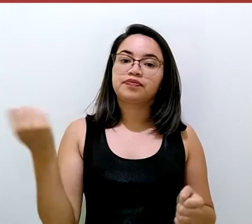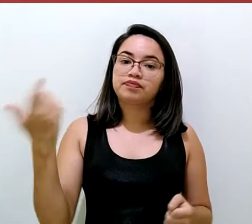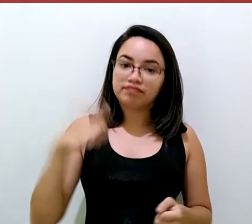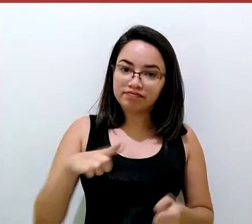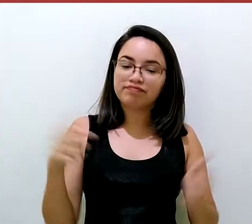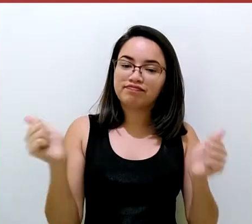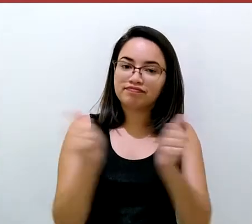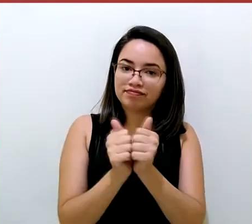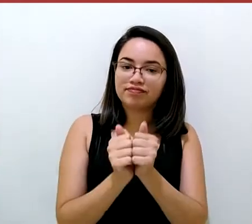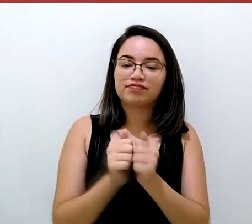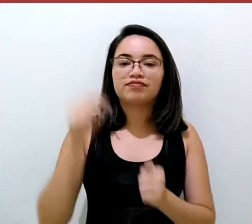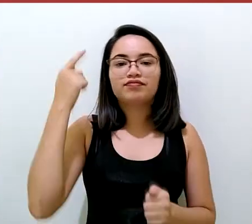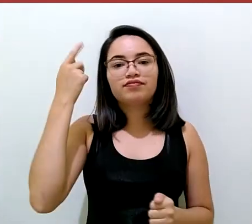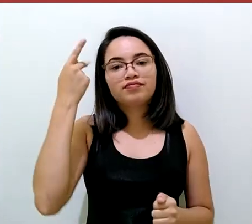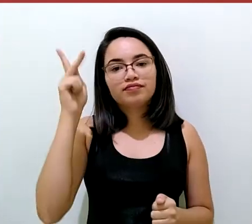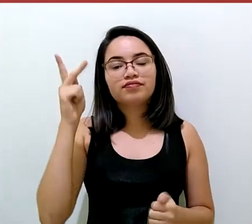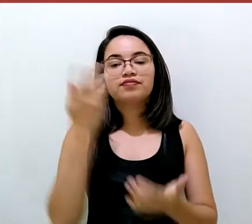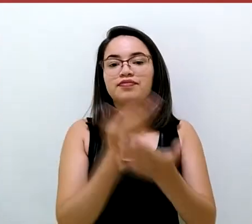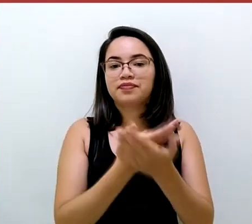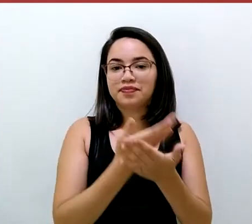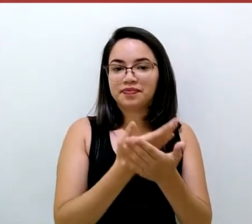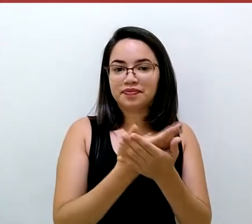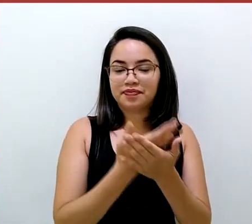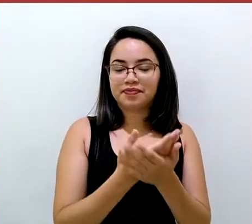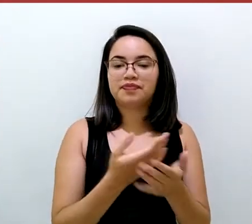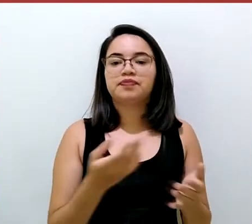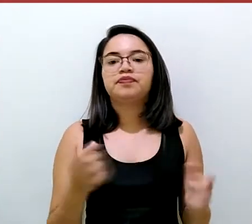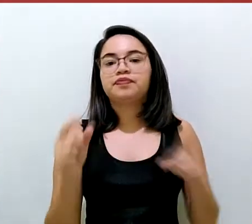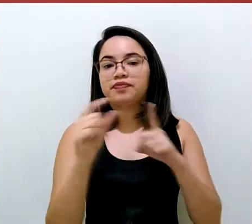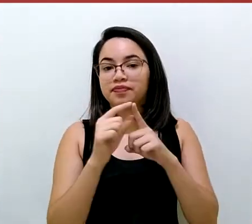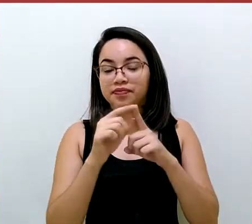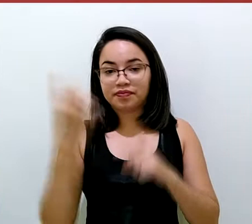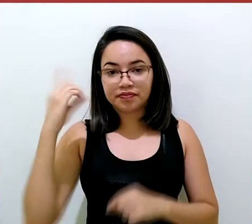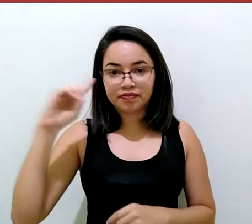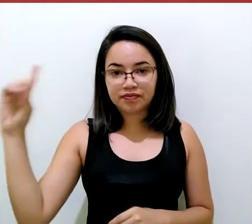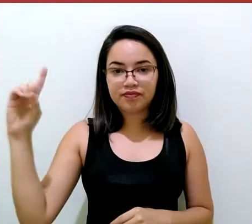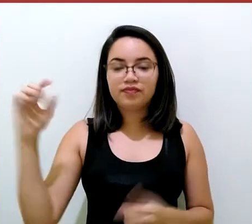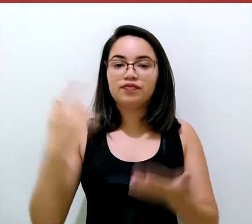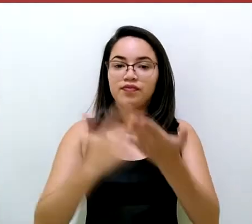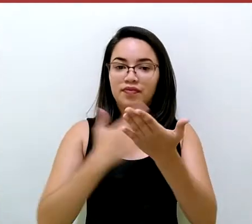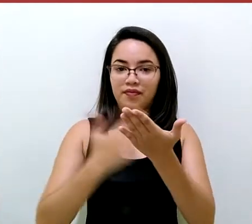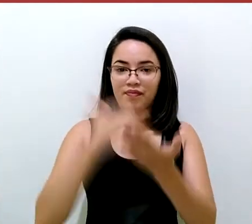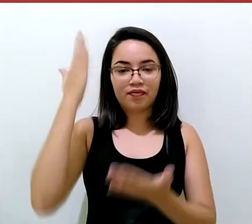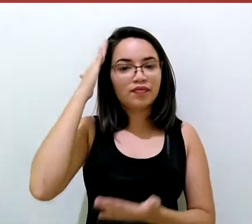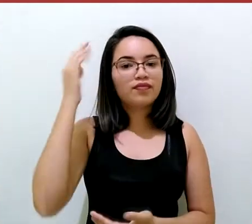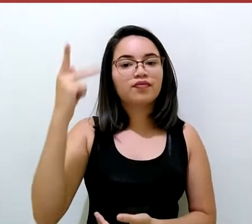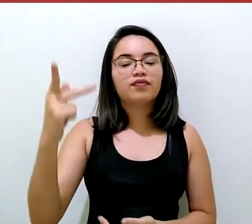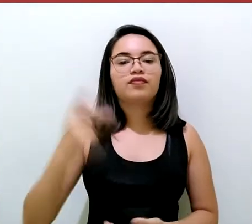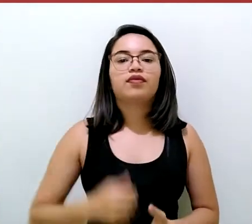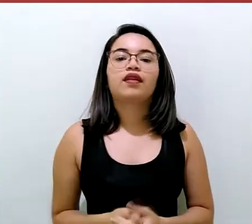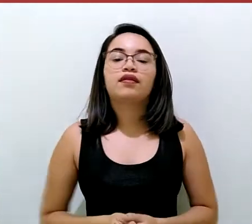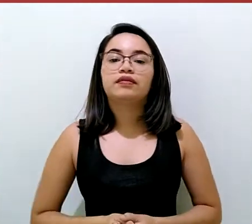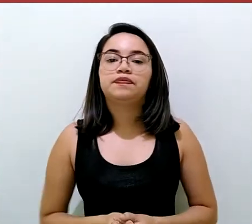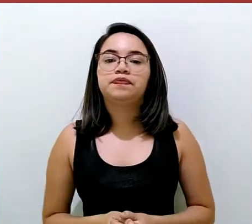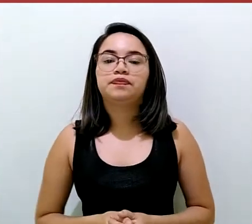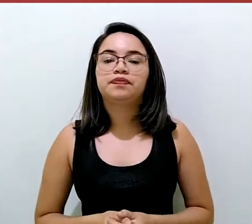juntos para meditarmos na Palavra de Deus, no livro de Provérbios.